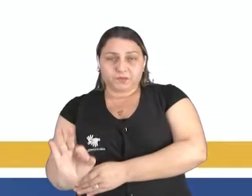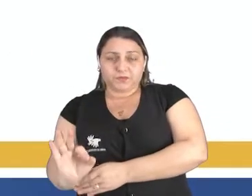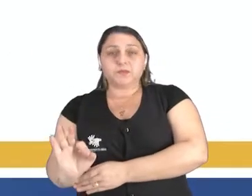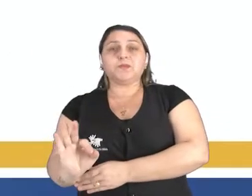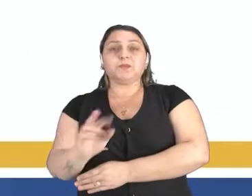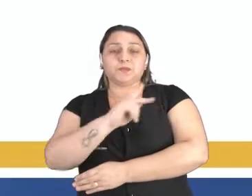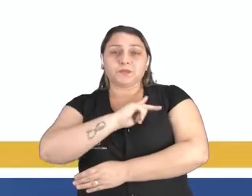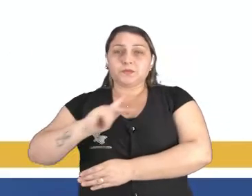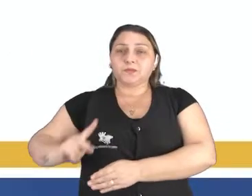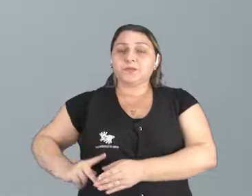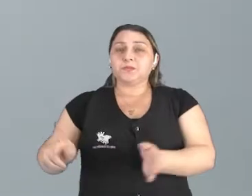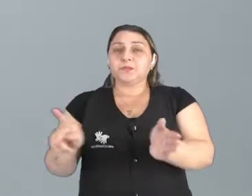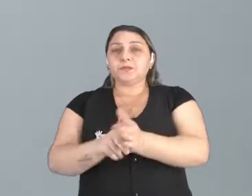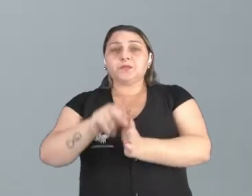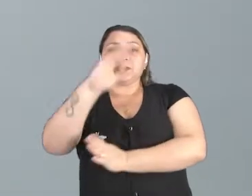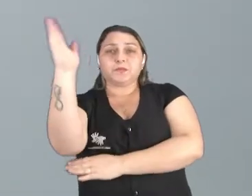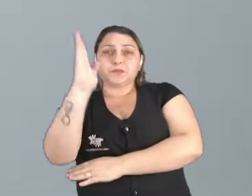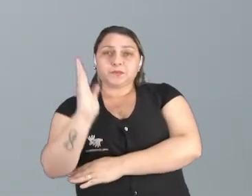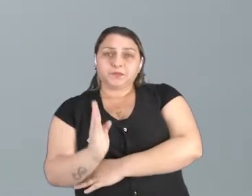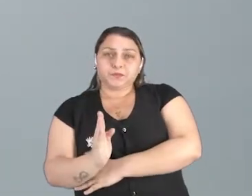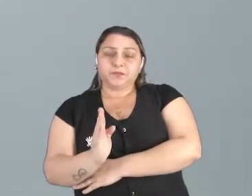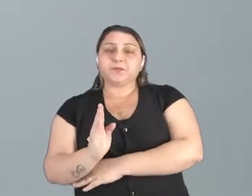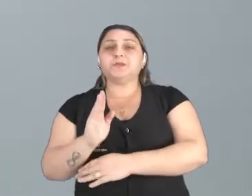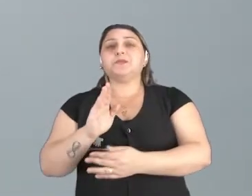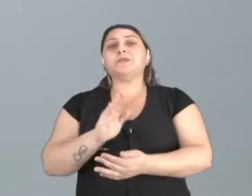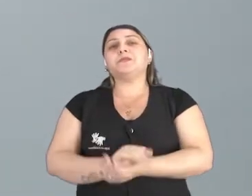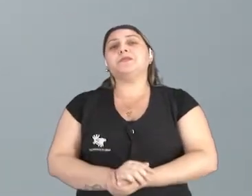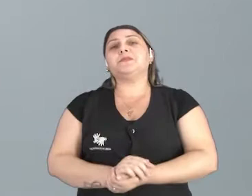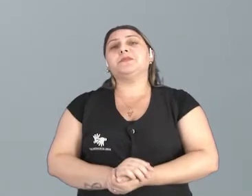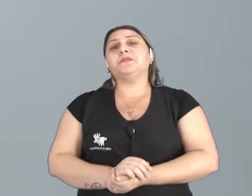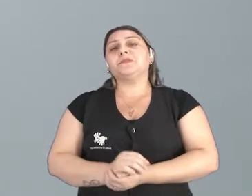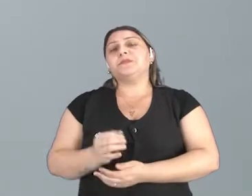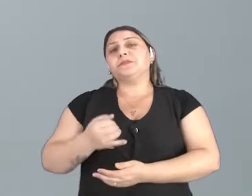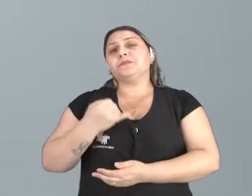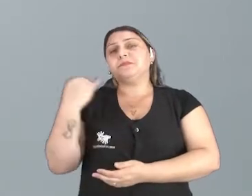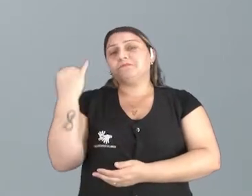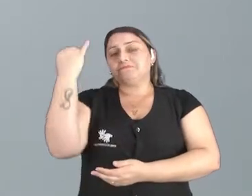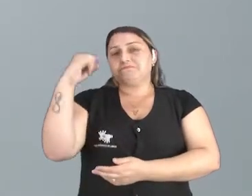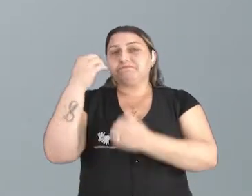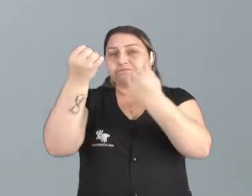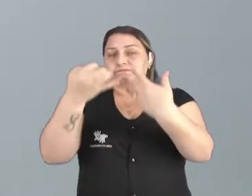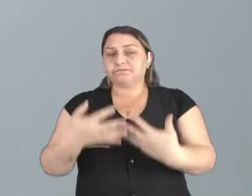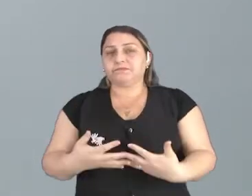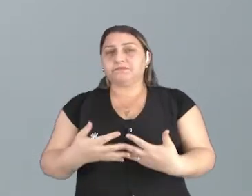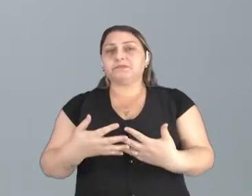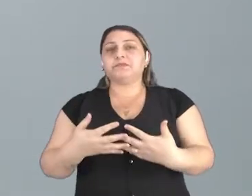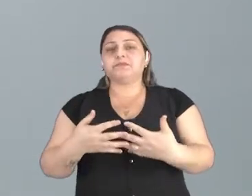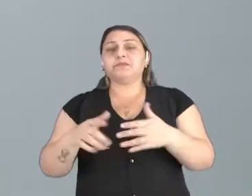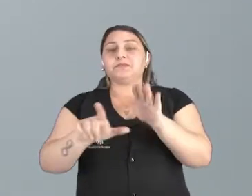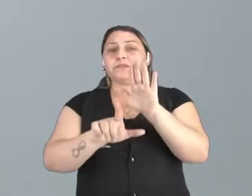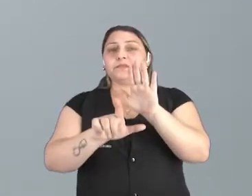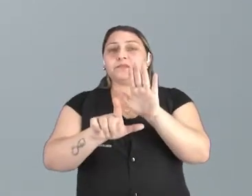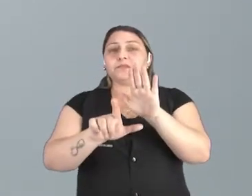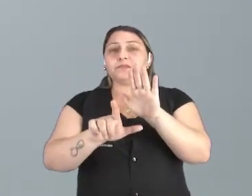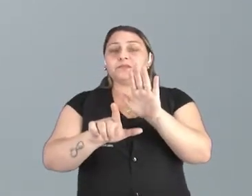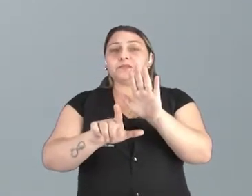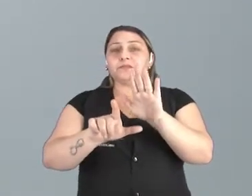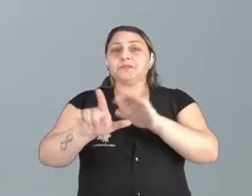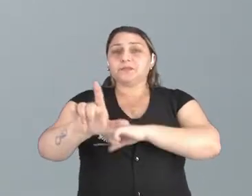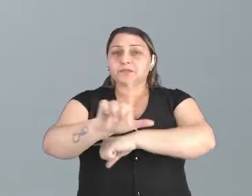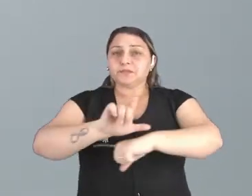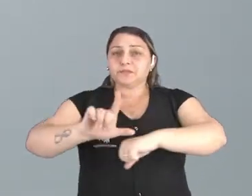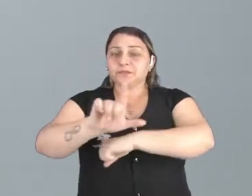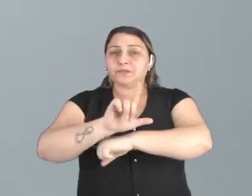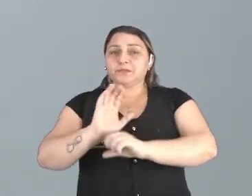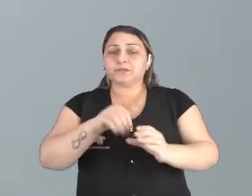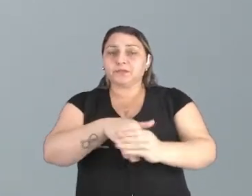torna aí o presidente do Brasil. É bem interessante a gente falar sobre isso, porque de acordo com a legislação eleitoral vigente